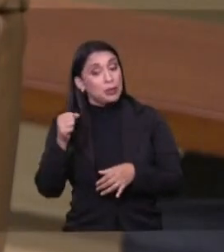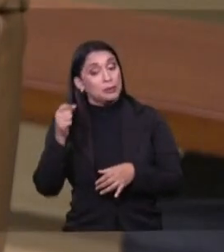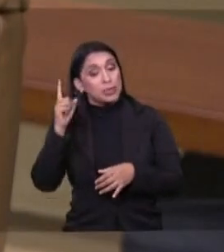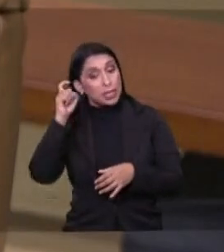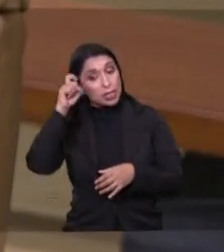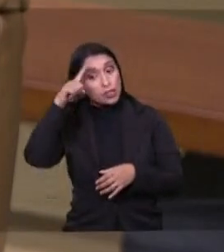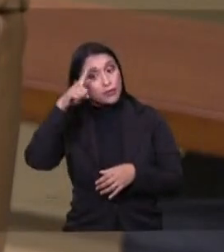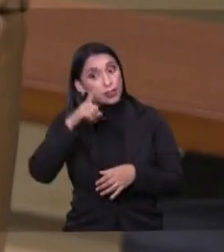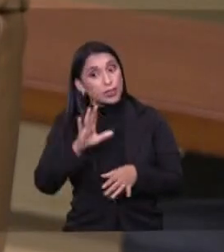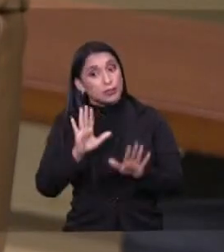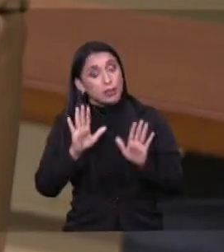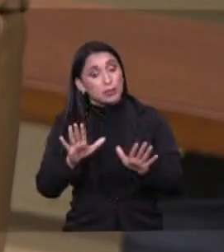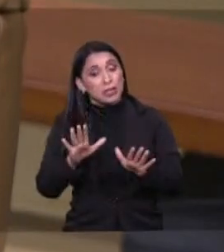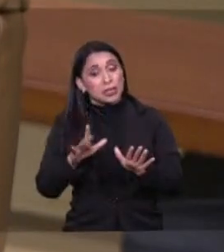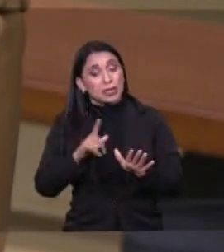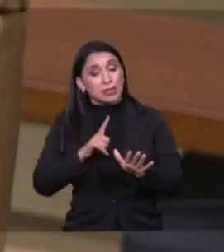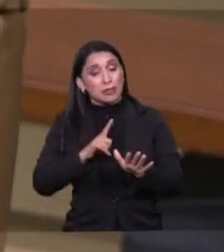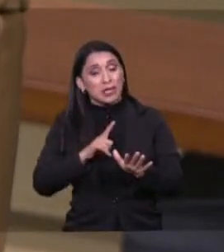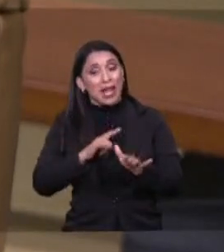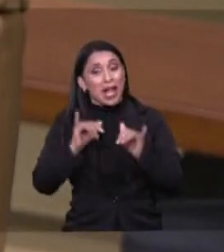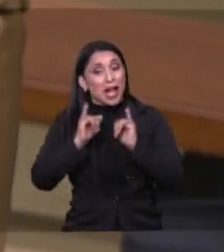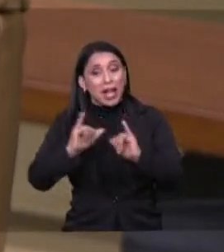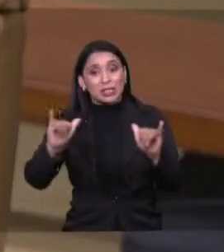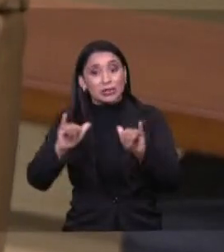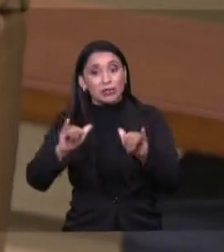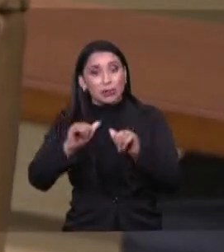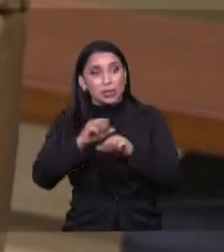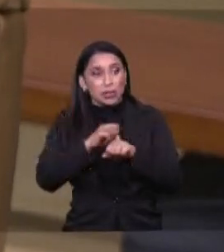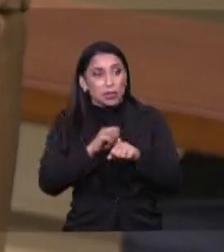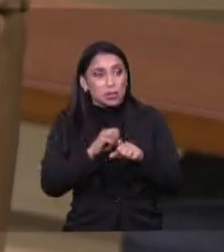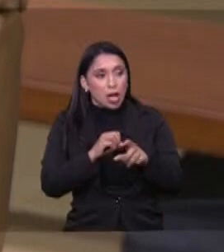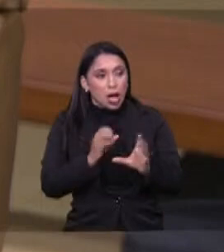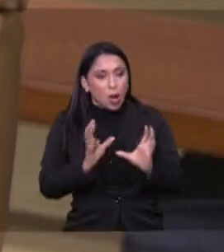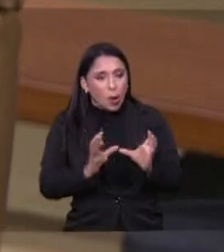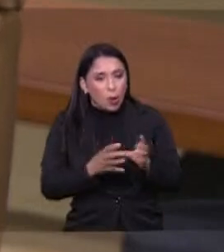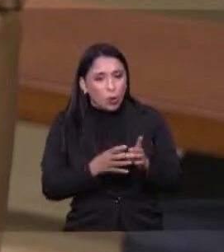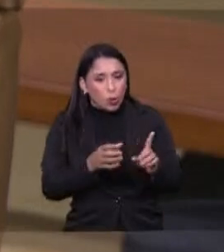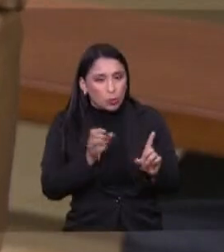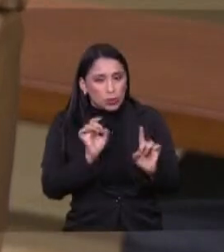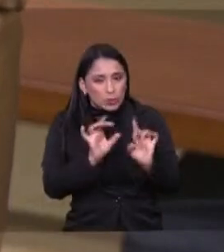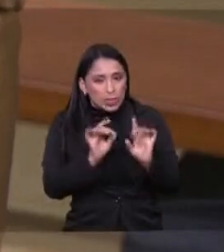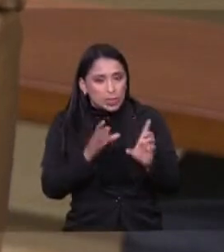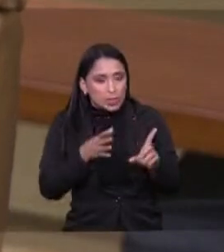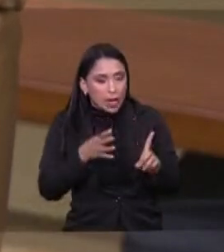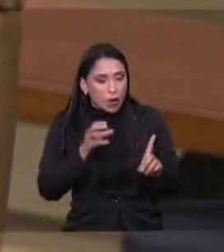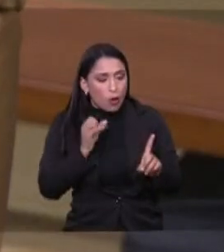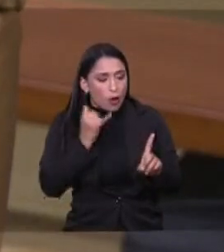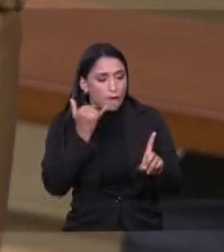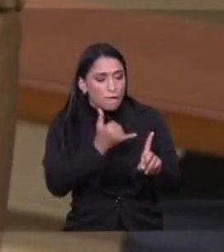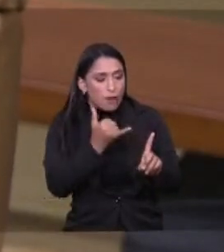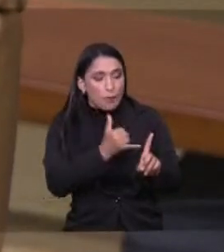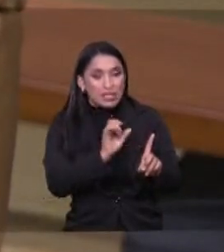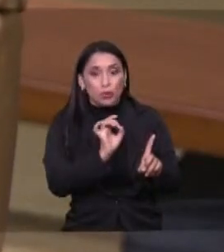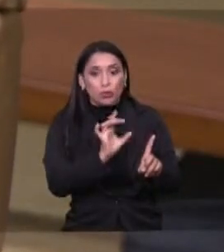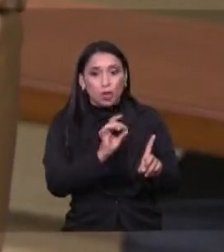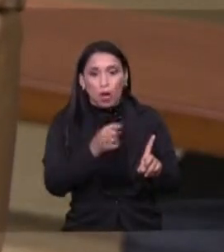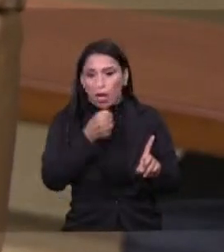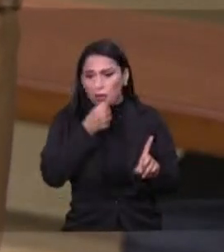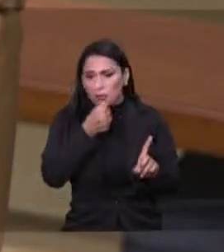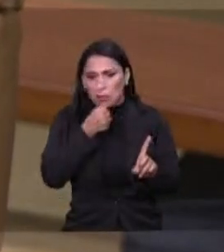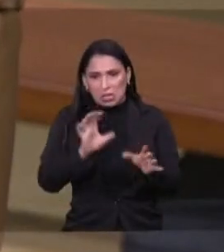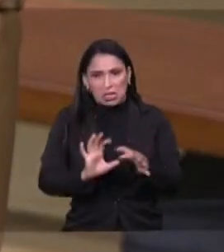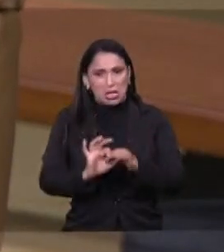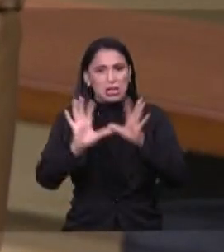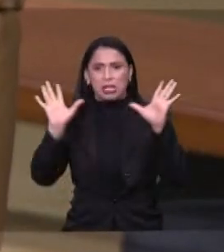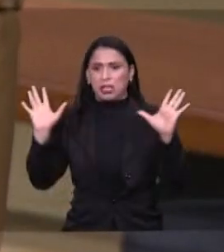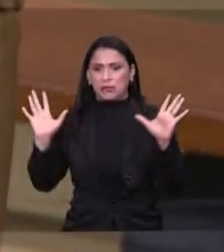e deve ser combatido, o vazamento de informações seletivas. Não está regulamentando o que a imprensa pode obter. A imprensa pode obter o